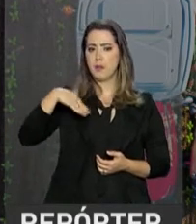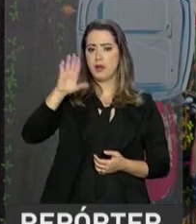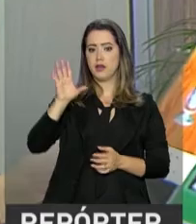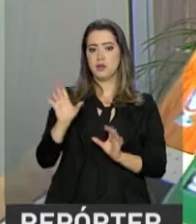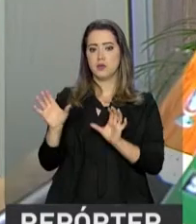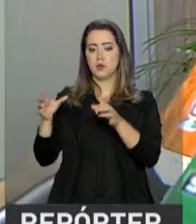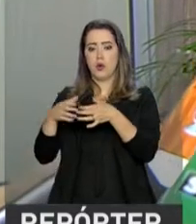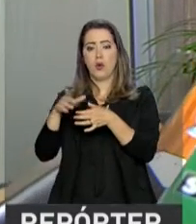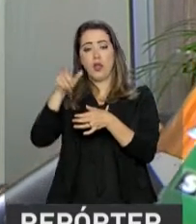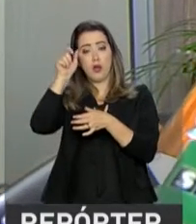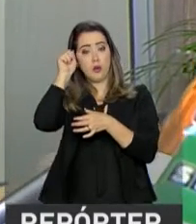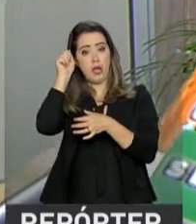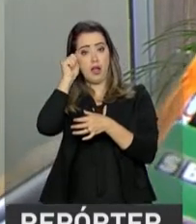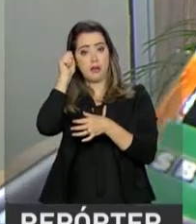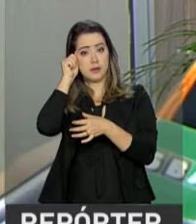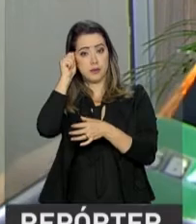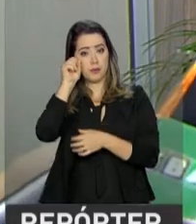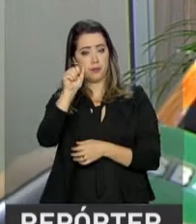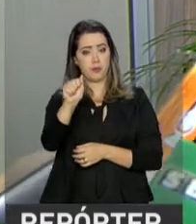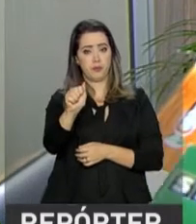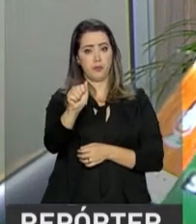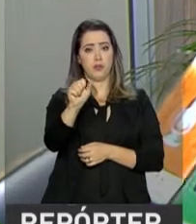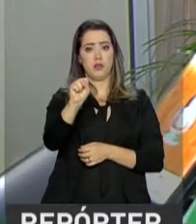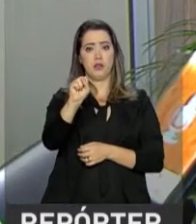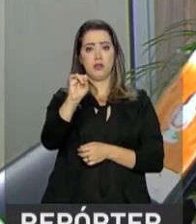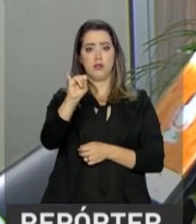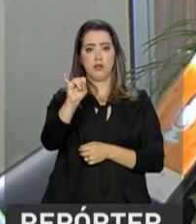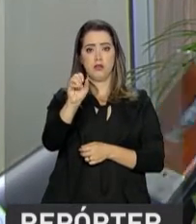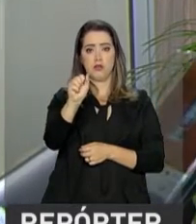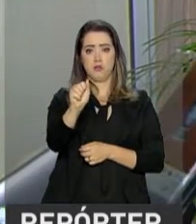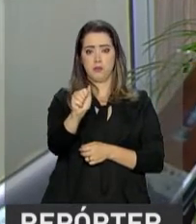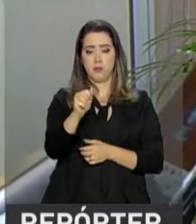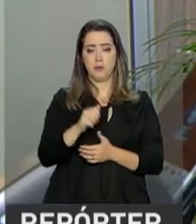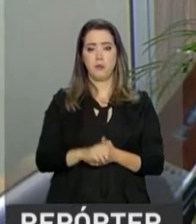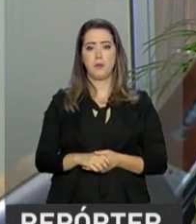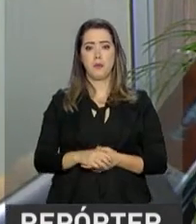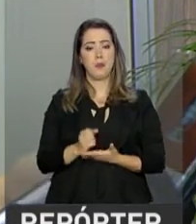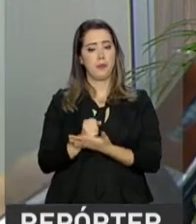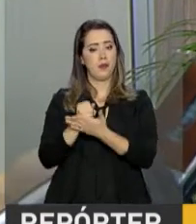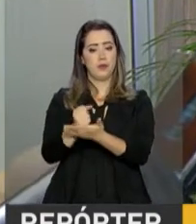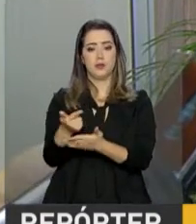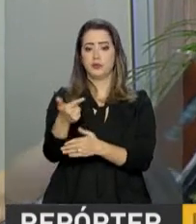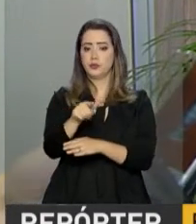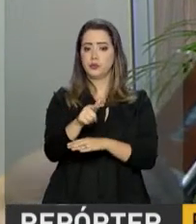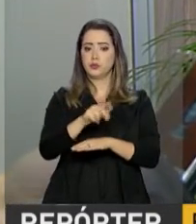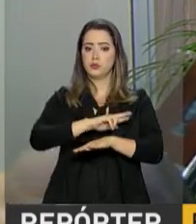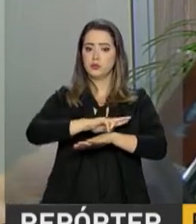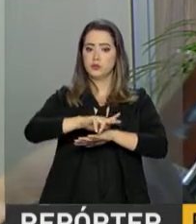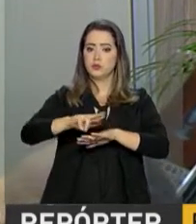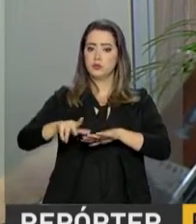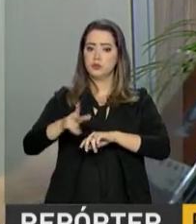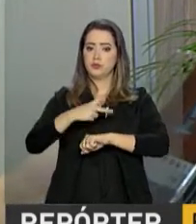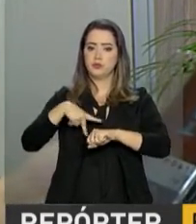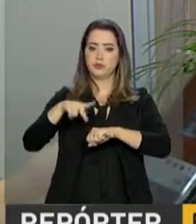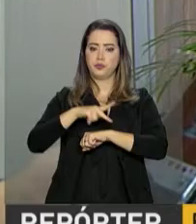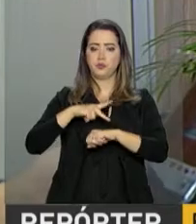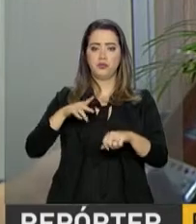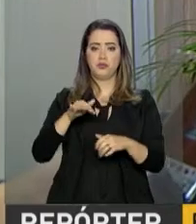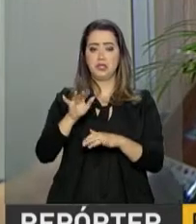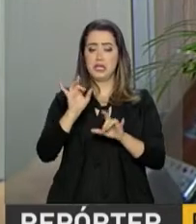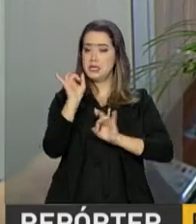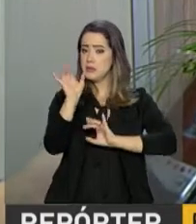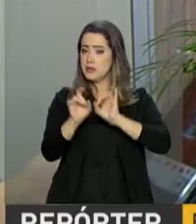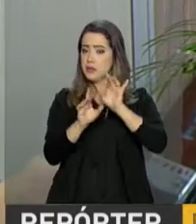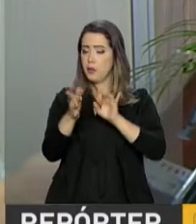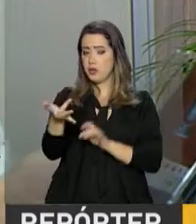o brasil terá uma grande oportunidade no futuro de fornecer isso a outros países principalmente à índia ela fala que terá uma demanda